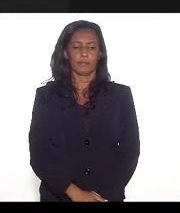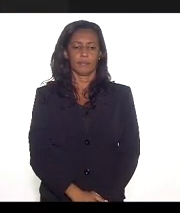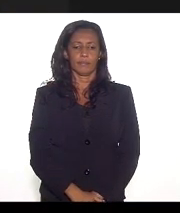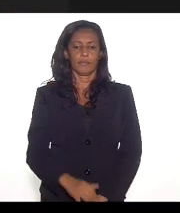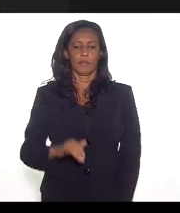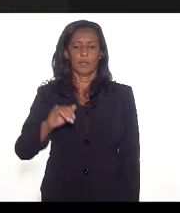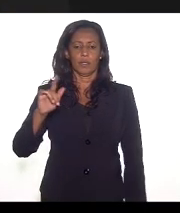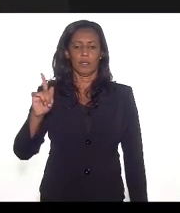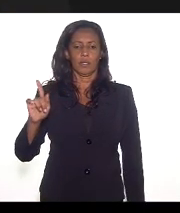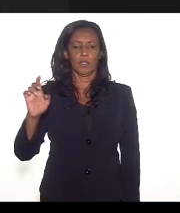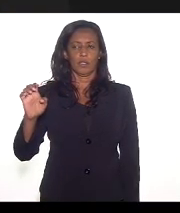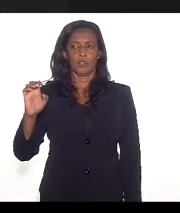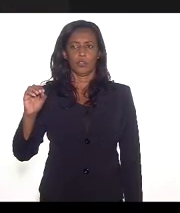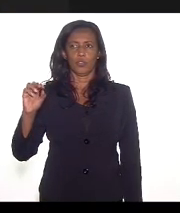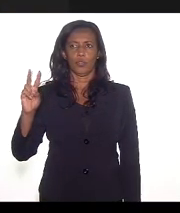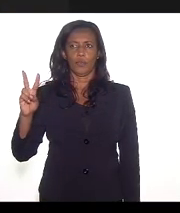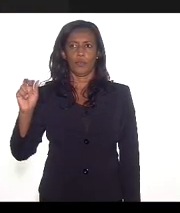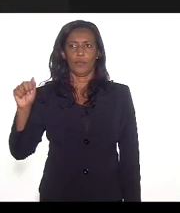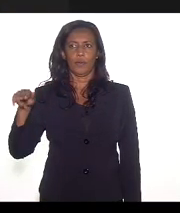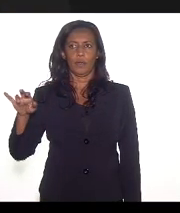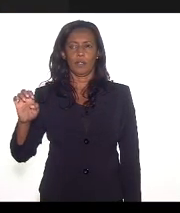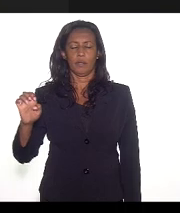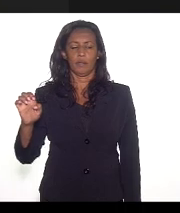Deputado Giovanni Ratinho.